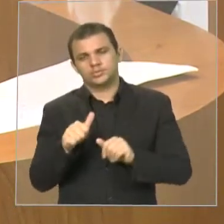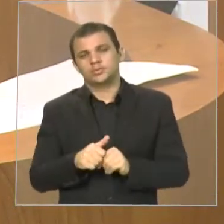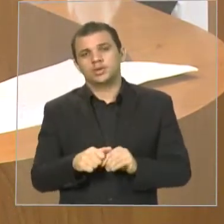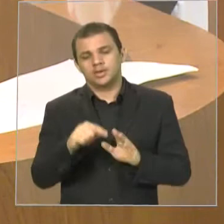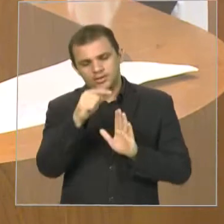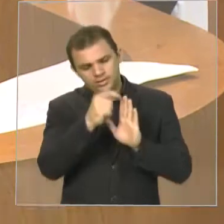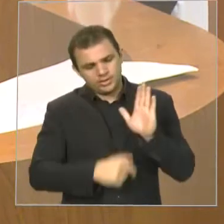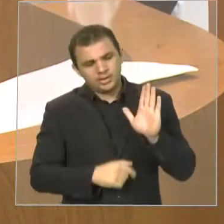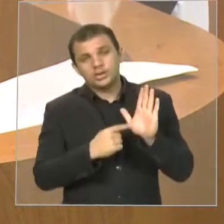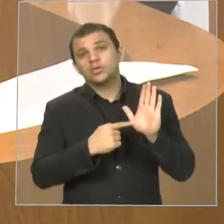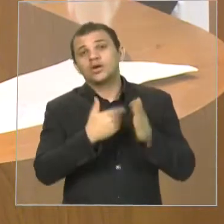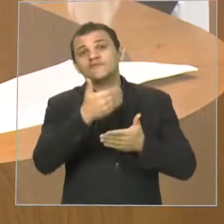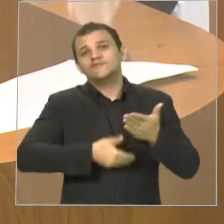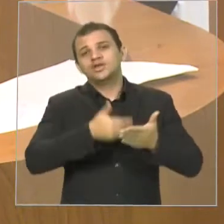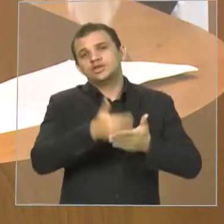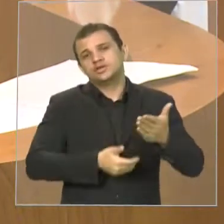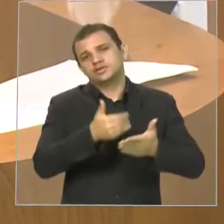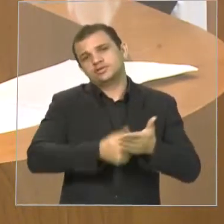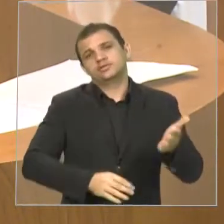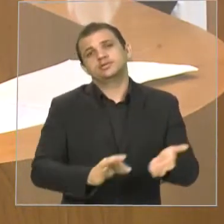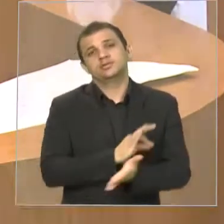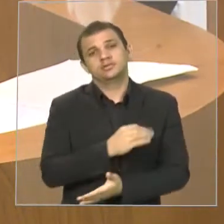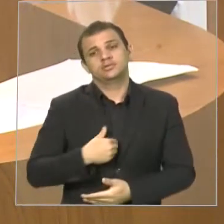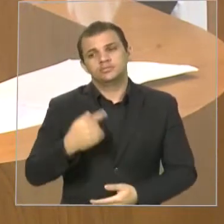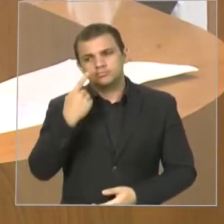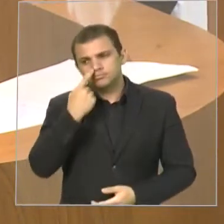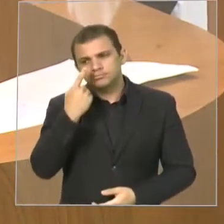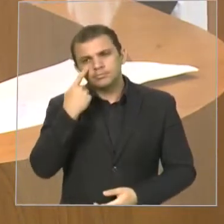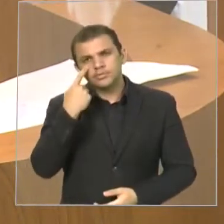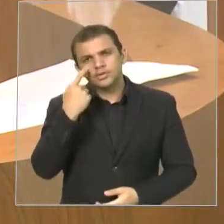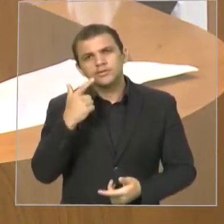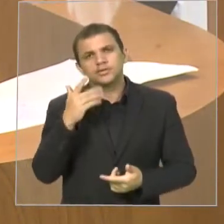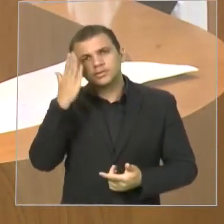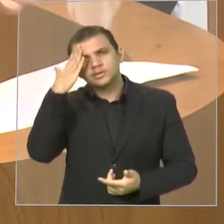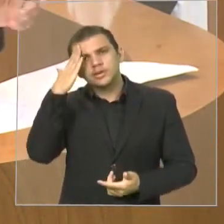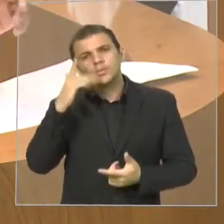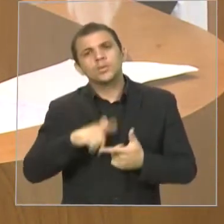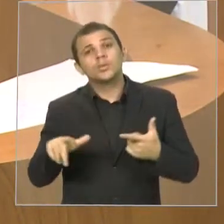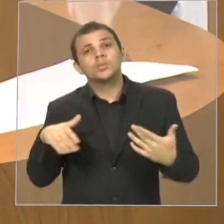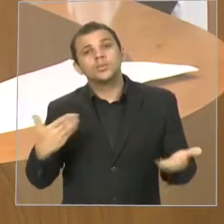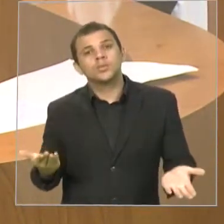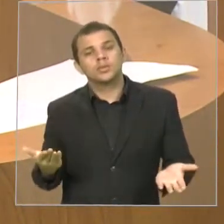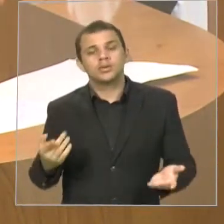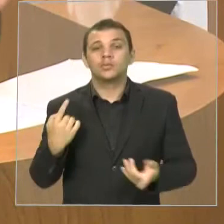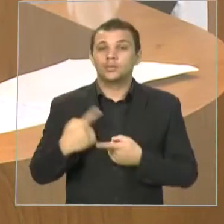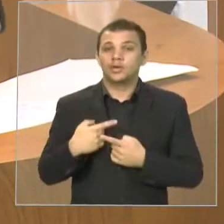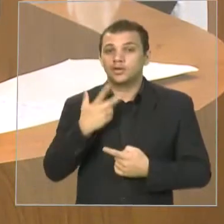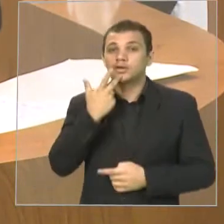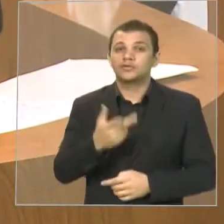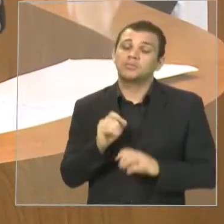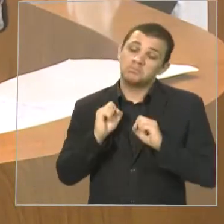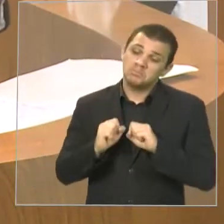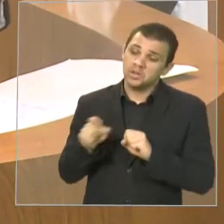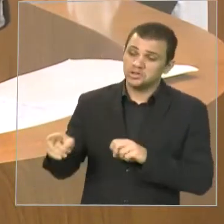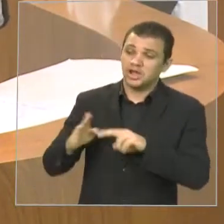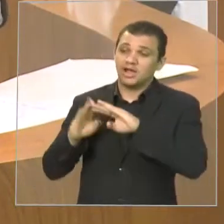a gente acompanhar e saber qual foi o problema. Porque disseram, não, a igreja poderia escrever. O